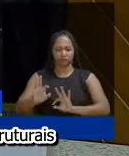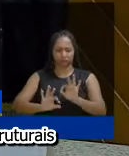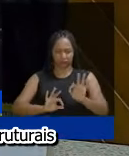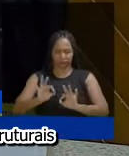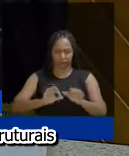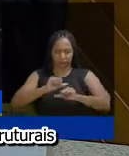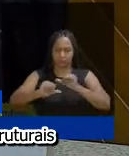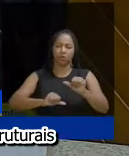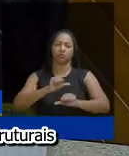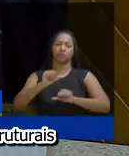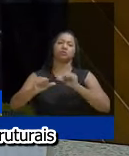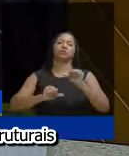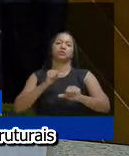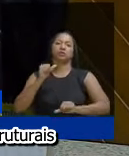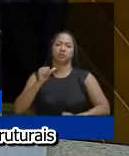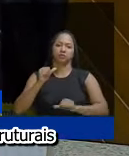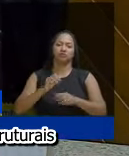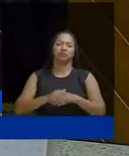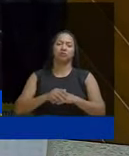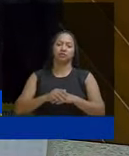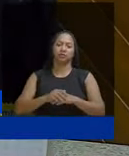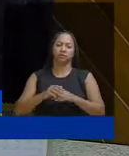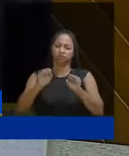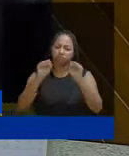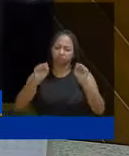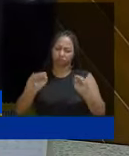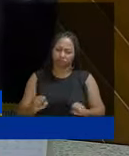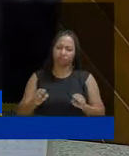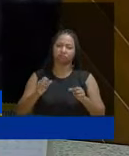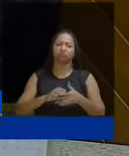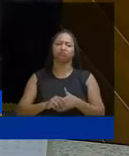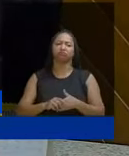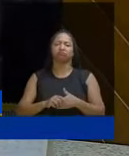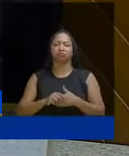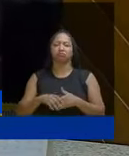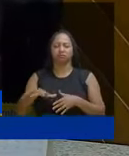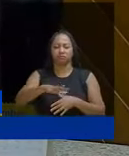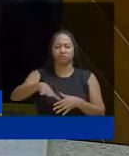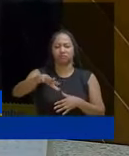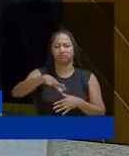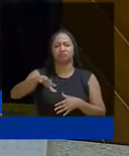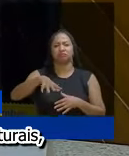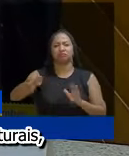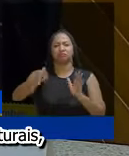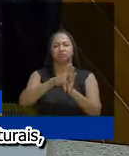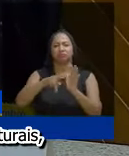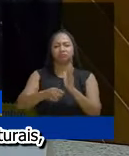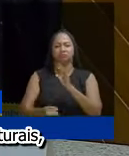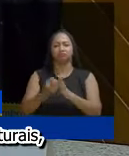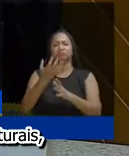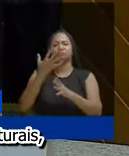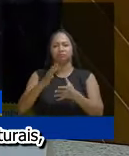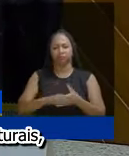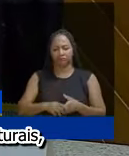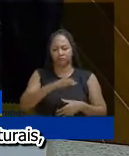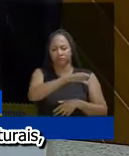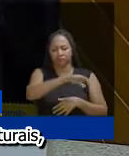algumas mudanças de ordem físico-estruturais ocorridas ao longo da área alocada para a instalação do